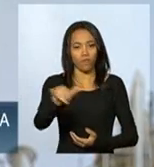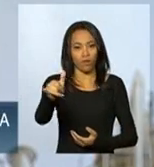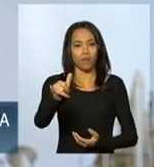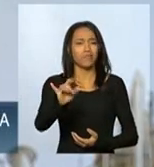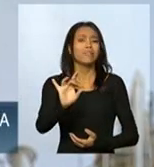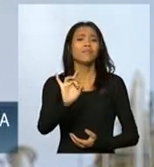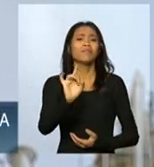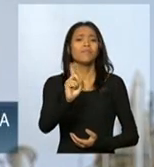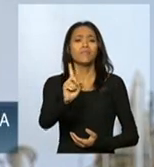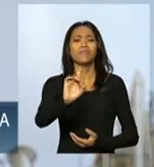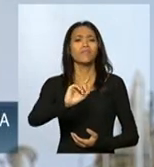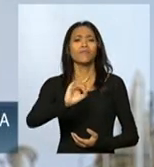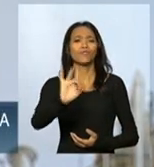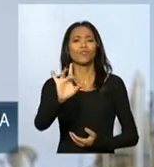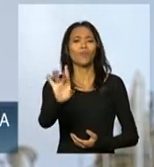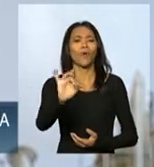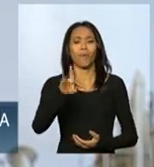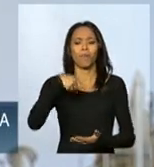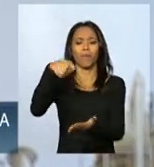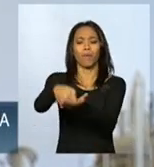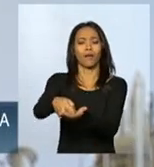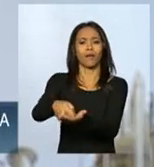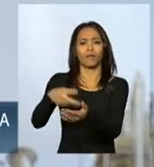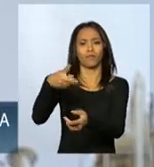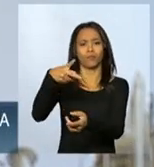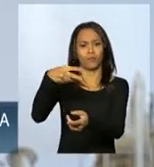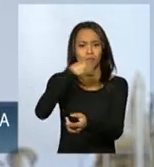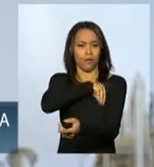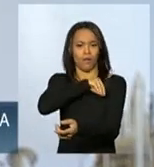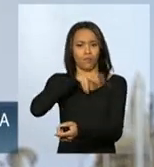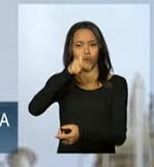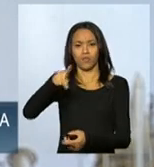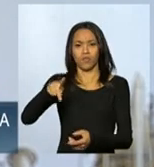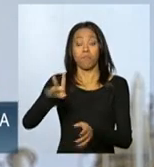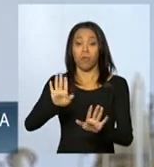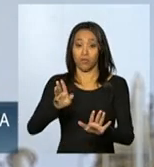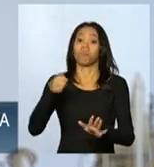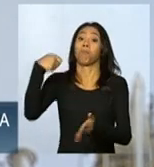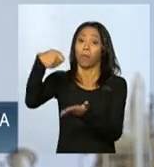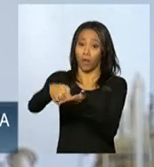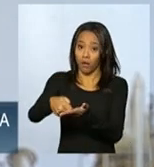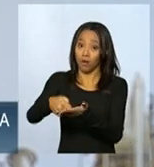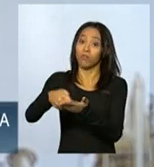não só pagando professores, mas pagando professores,